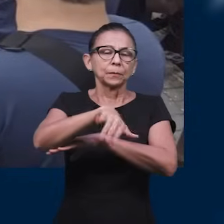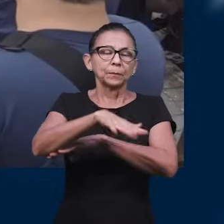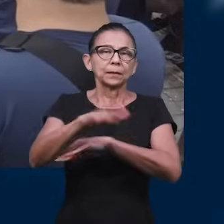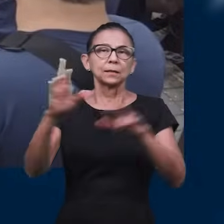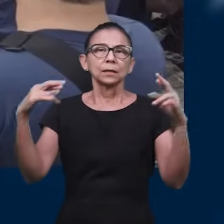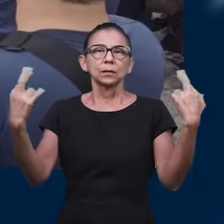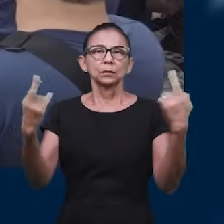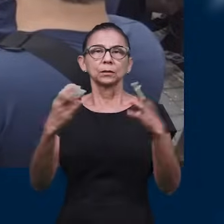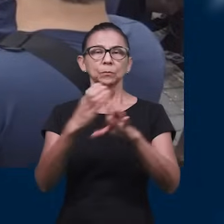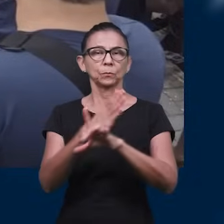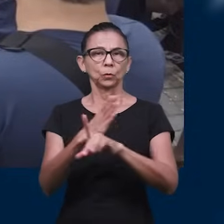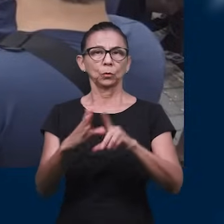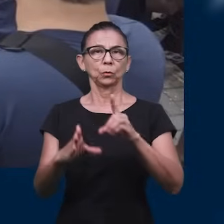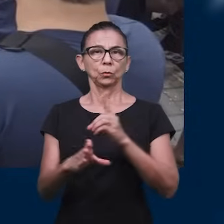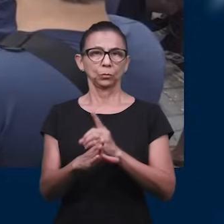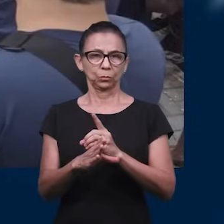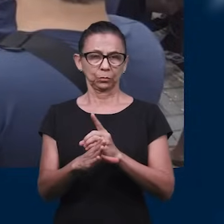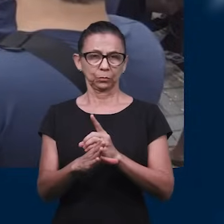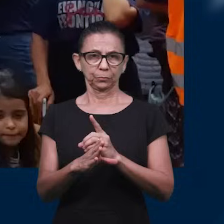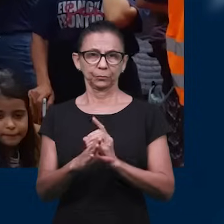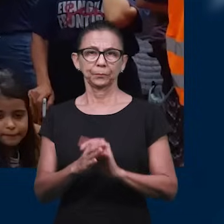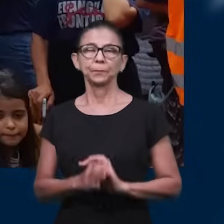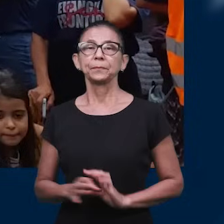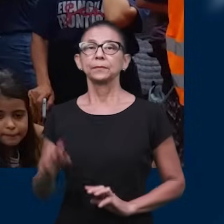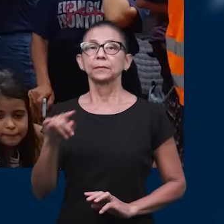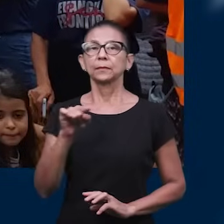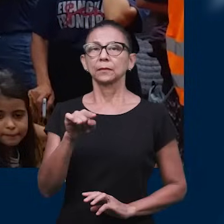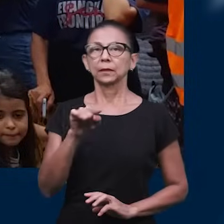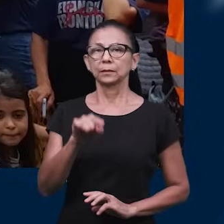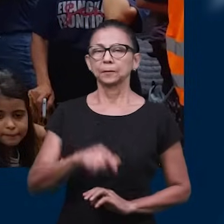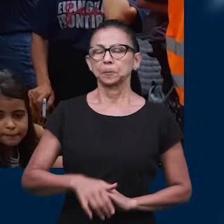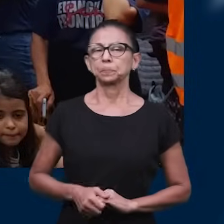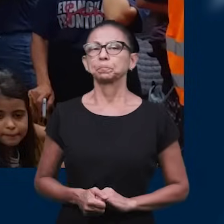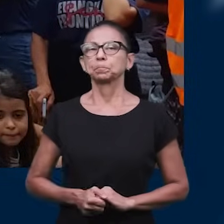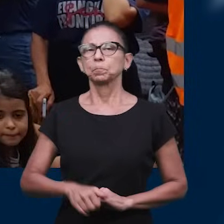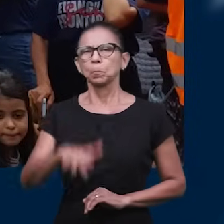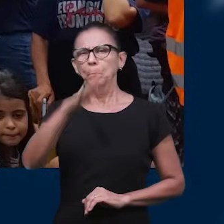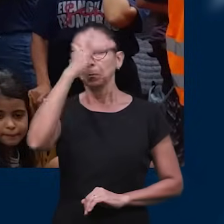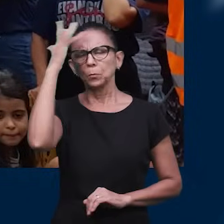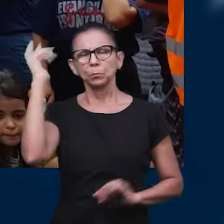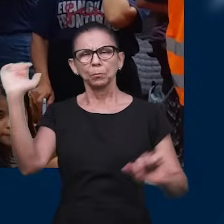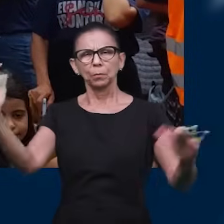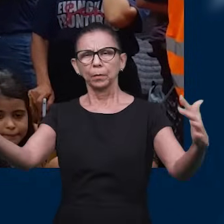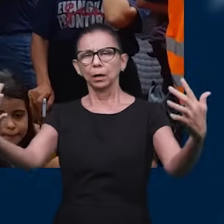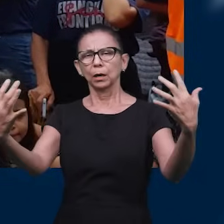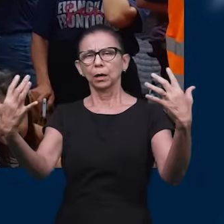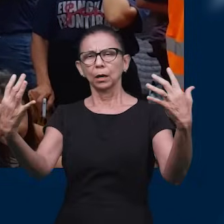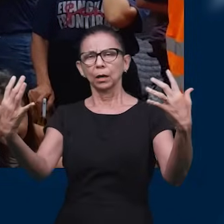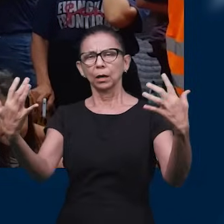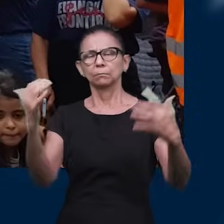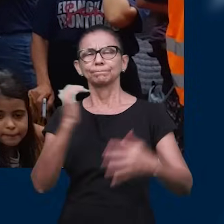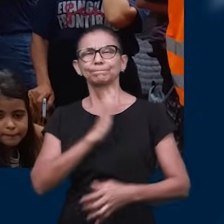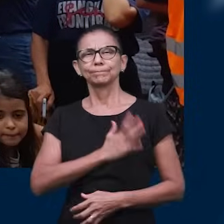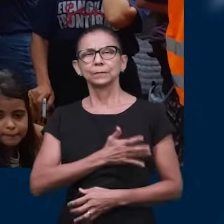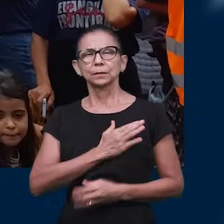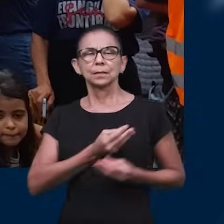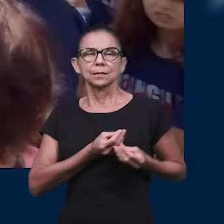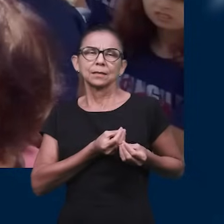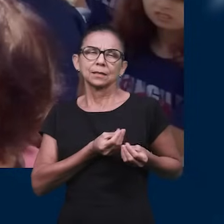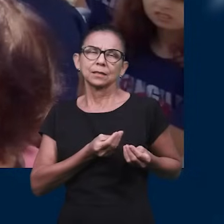culto evangelístico. Nesse culto, a palavra do Senhor alcançou o coração de todas as